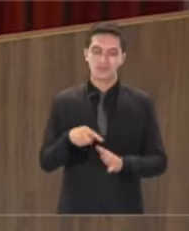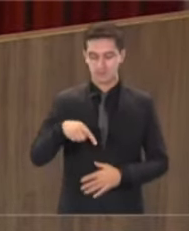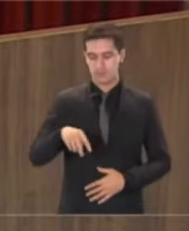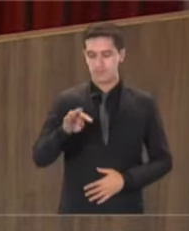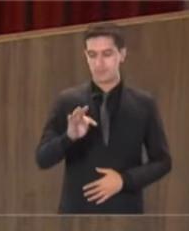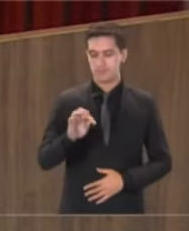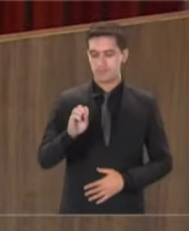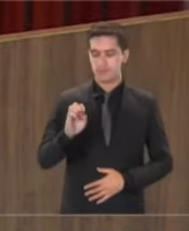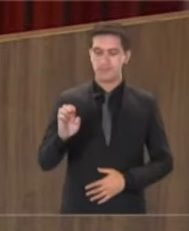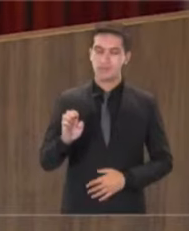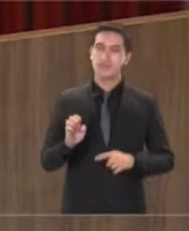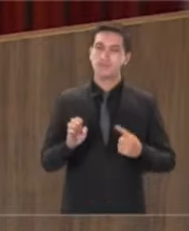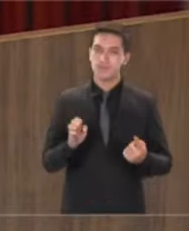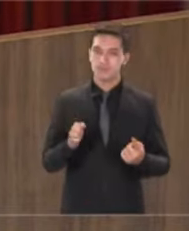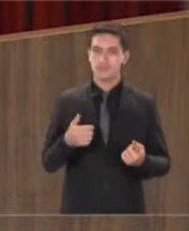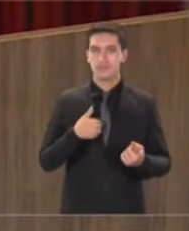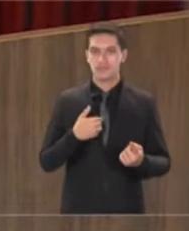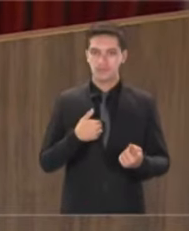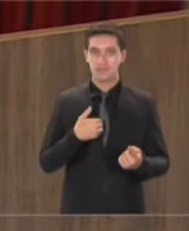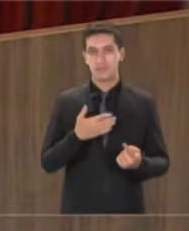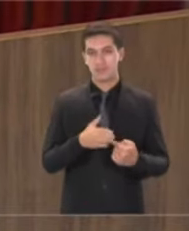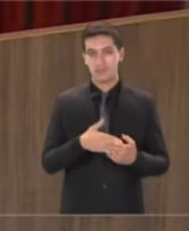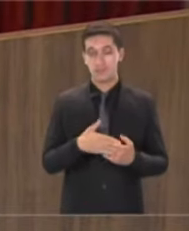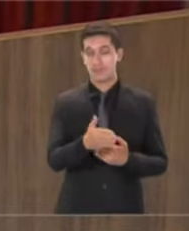TSE. Nesse sentido, senhor presidente, estou